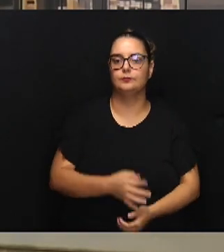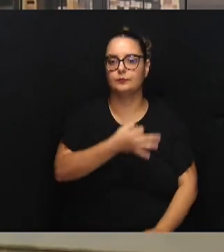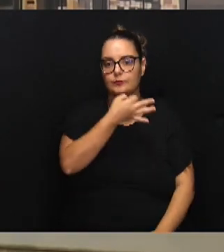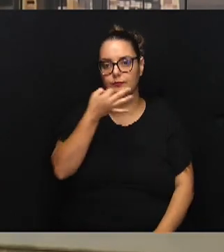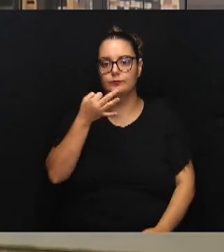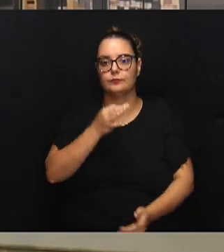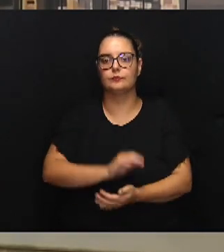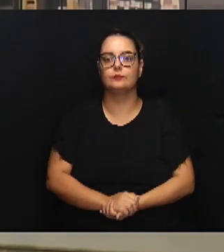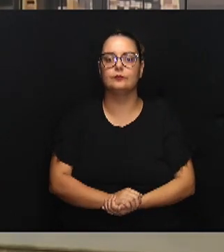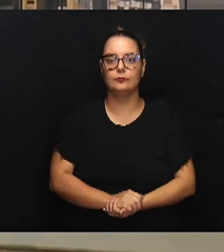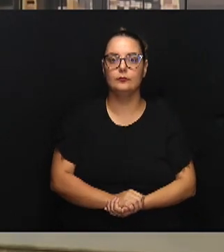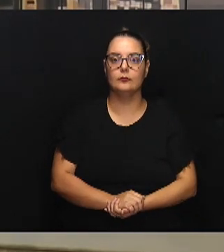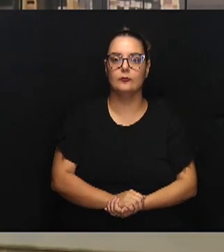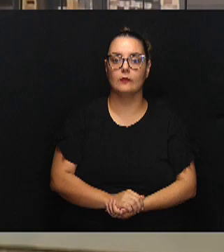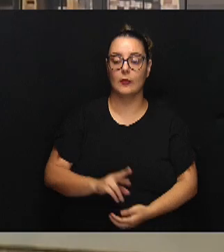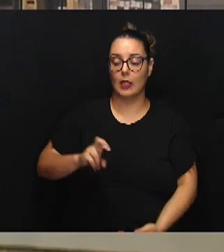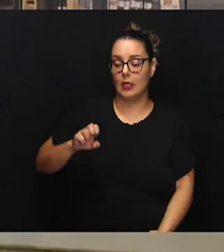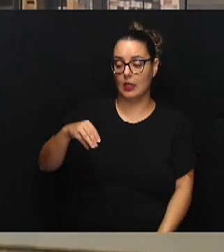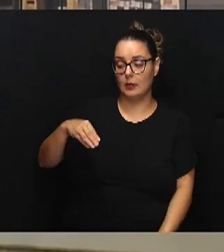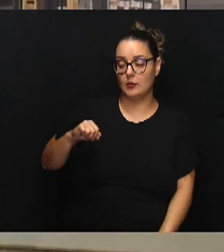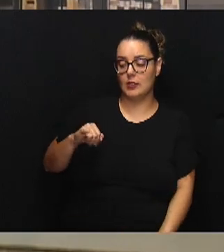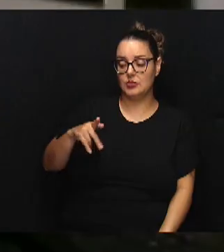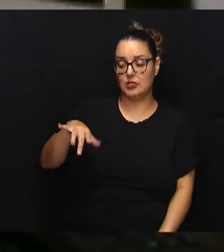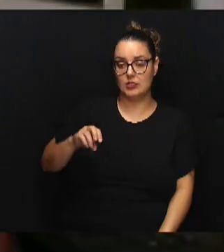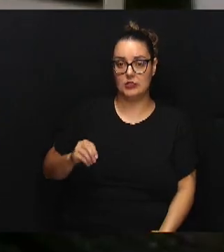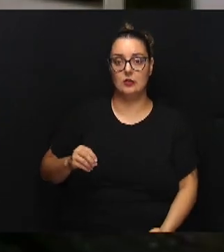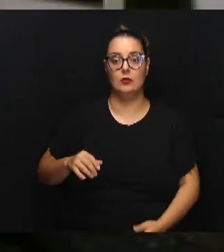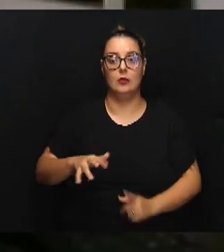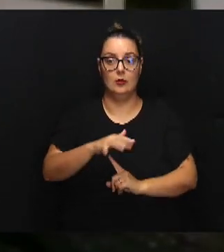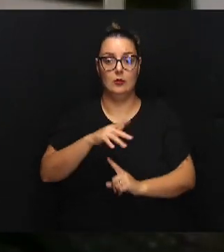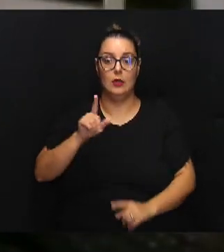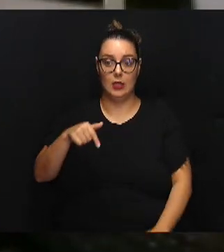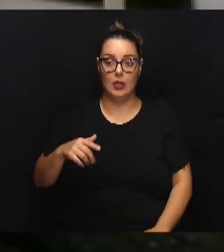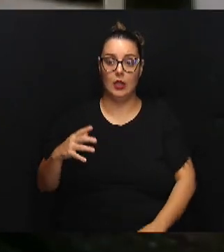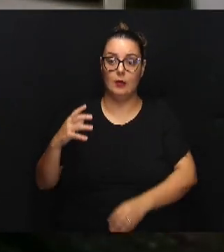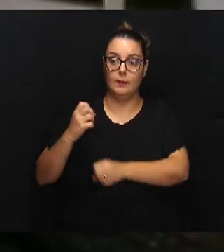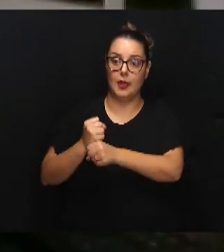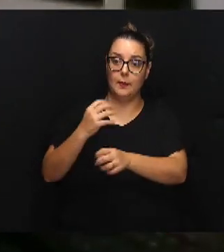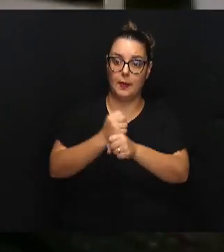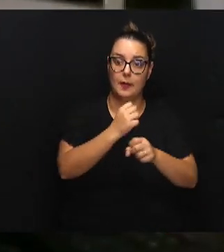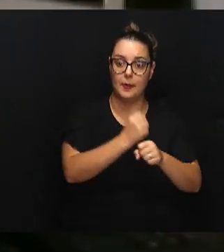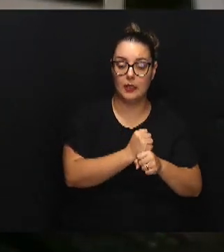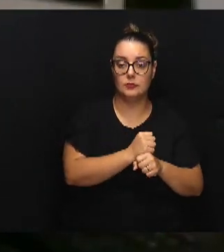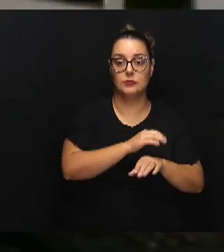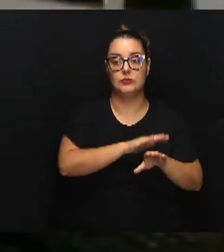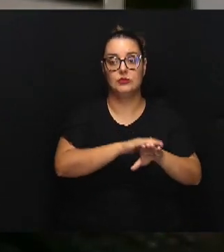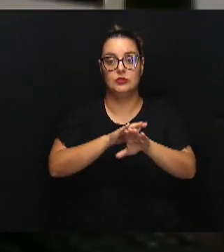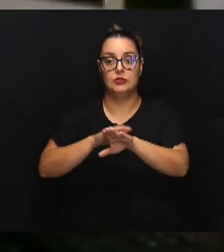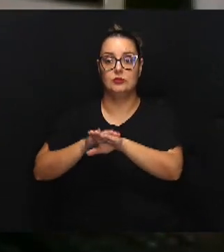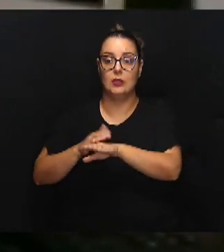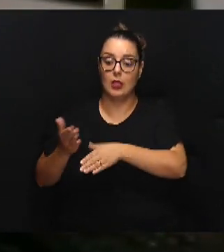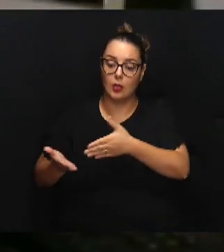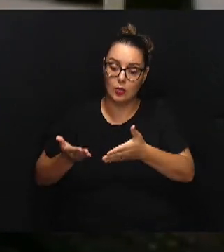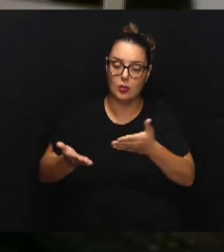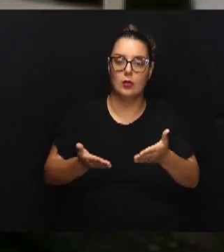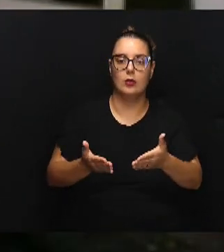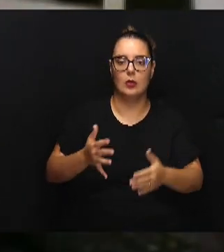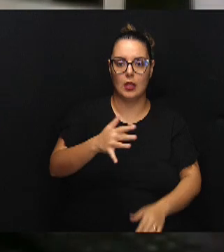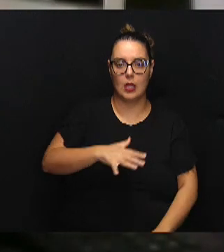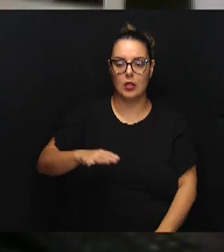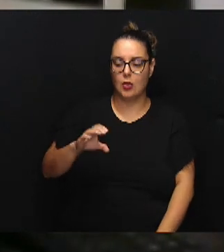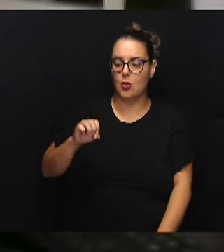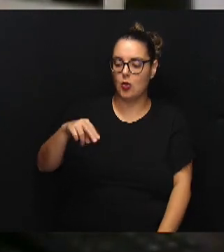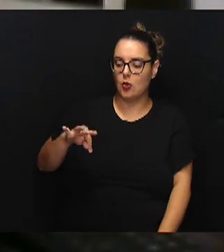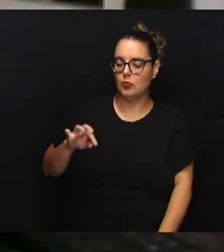Perfeito. A remediação ambiental, né, ela é um conjunto de ações que ela trata áreas contaminadas, ela